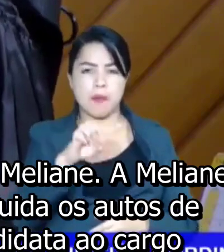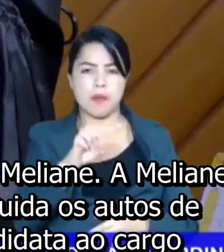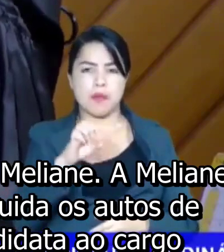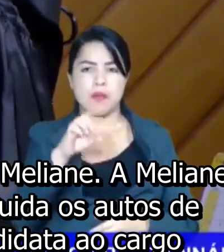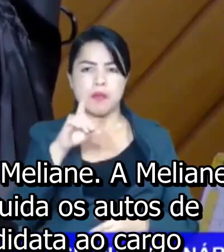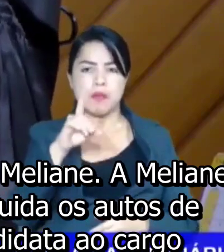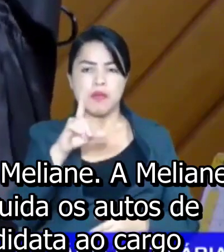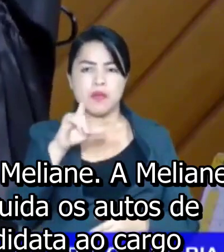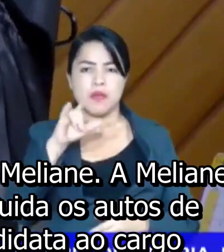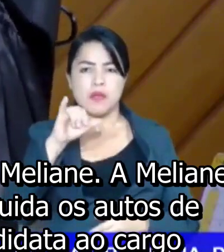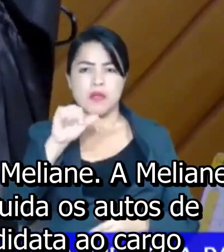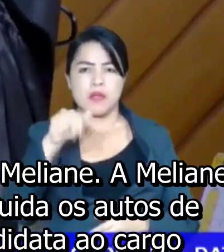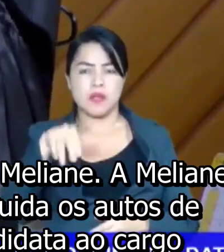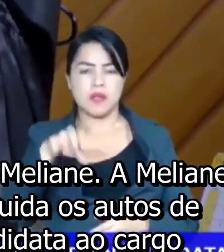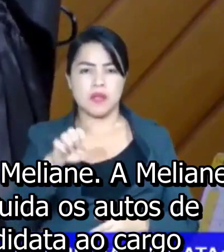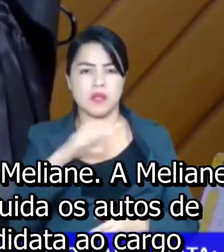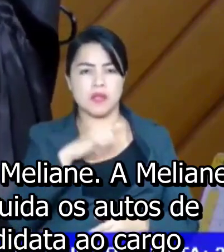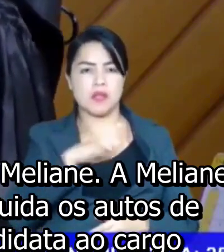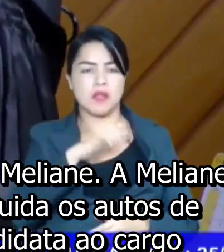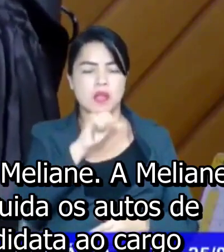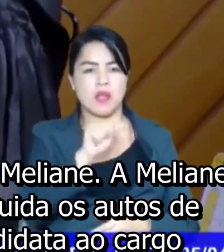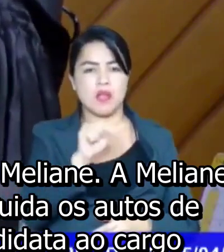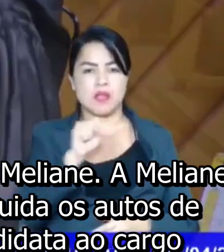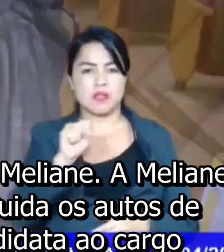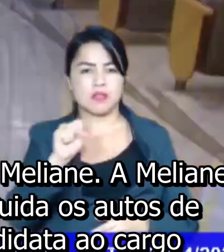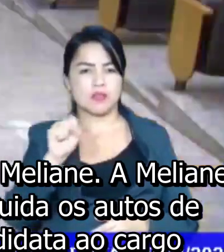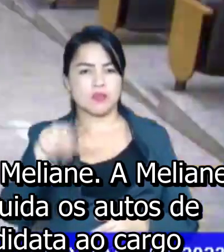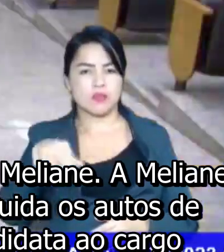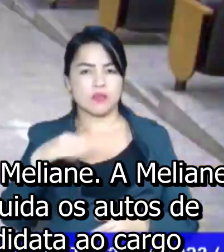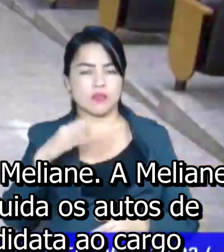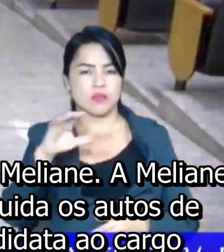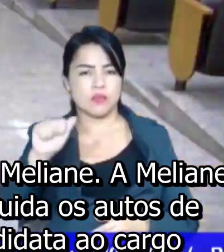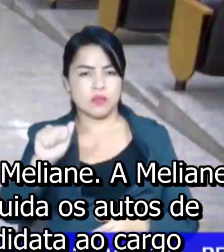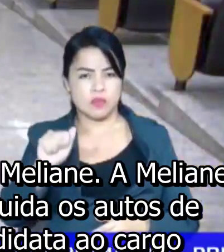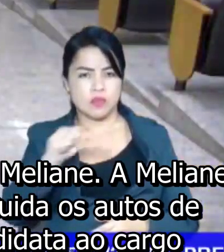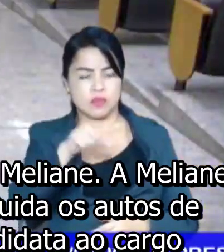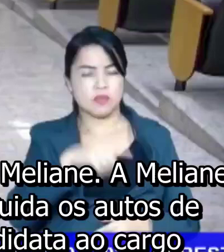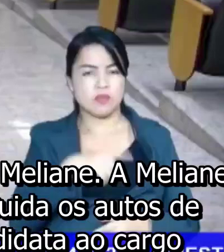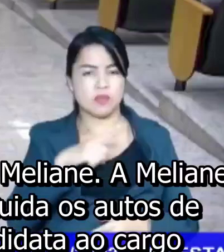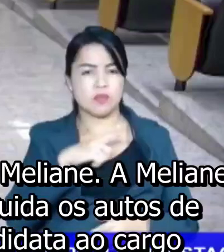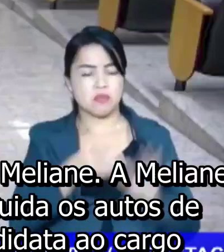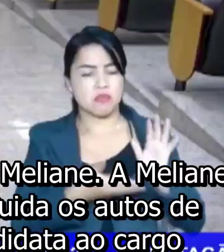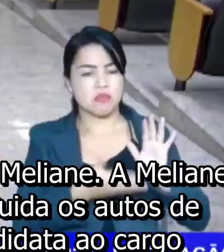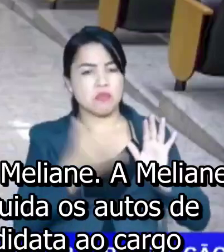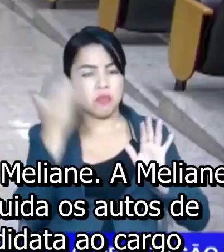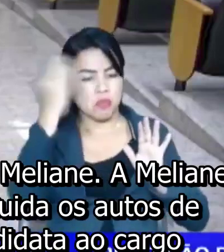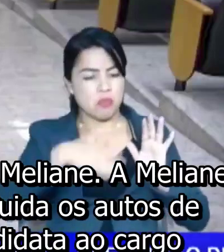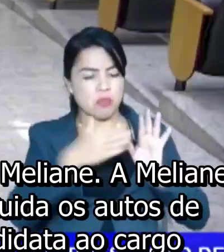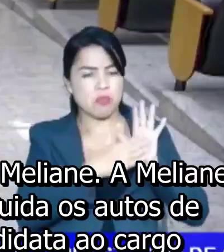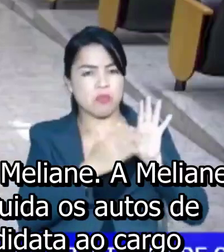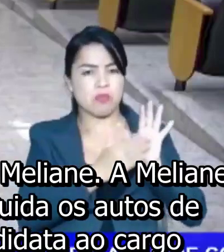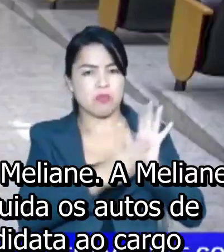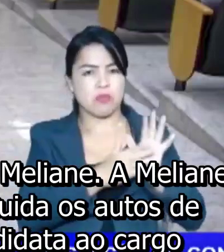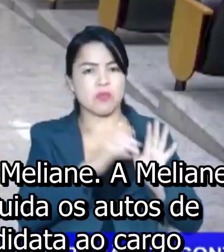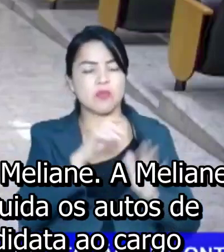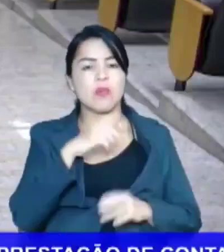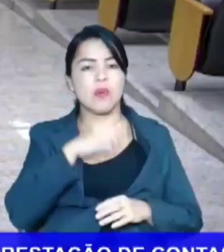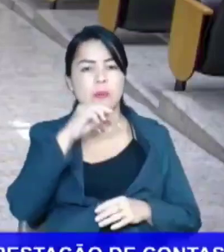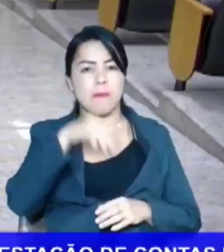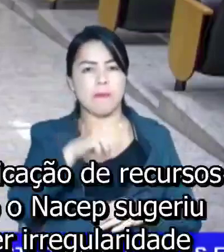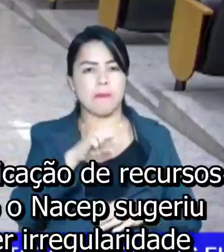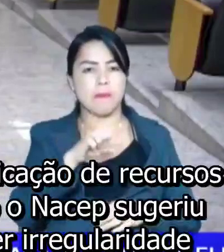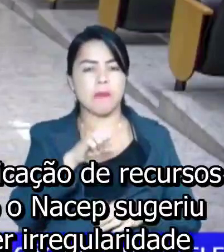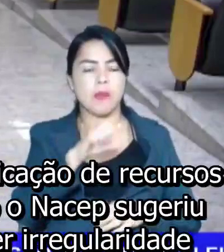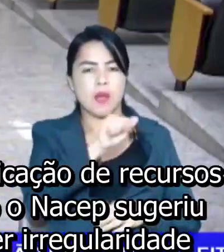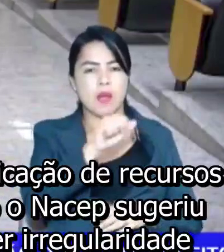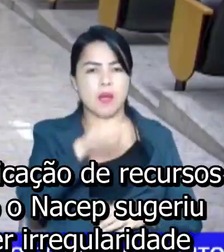Assunção Azevedo. Vossa Excelência está com a palavra. Cuida os autos de Imagem prestação ampla de do contas de plenário, com a Ameliane palavra a Assunção doutora Azevedo, Paola. candidata a